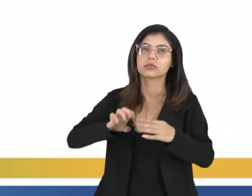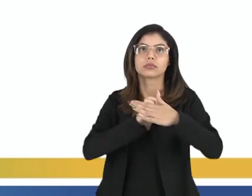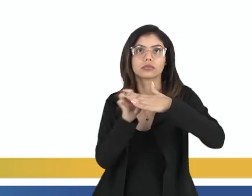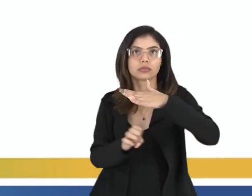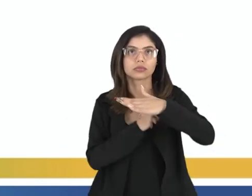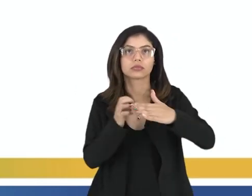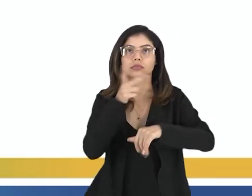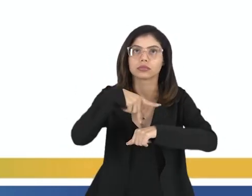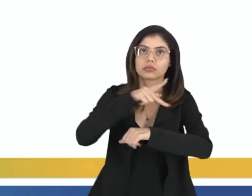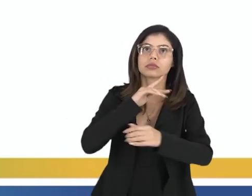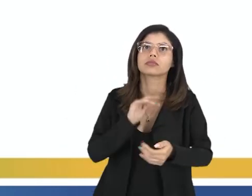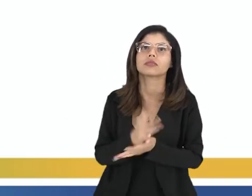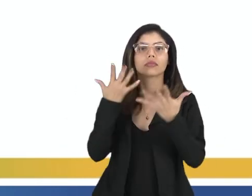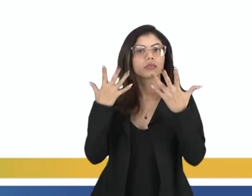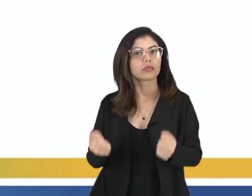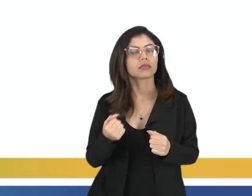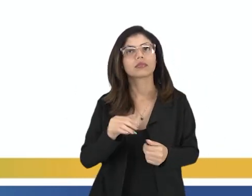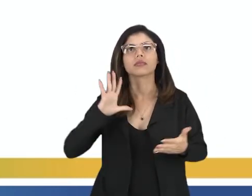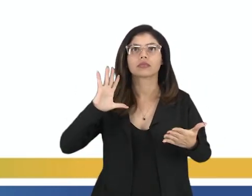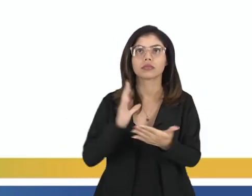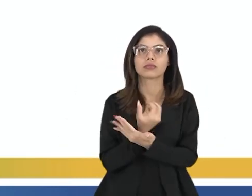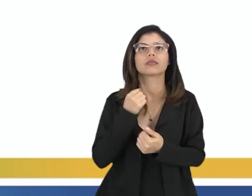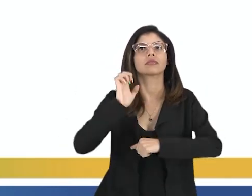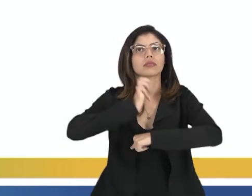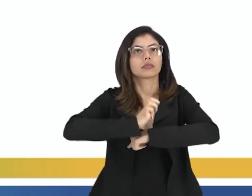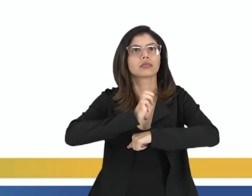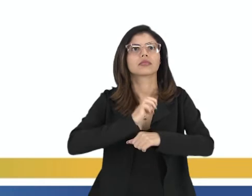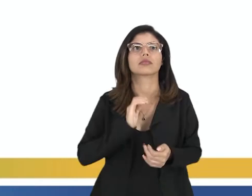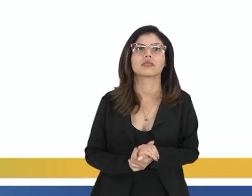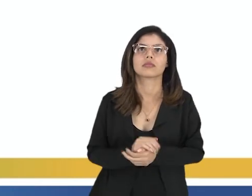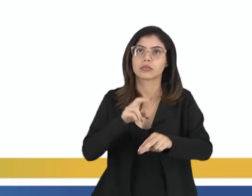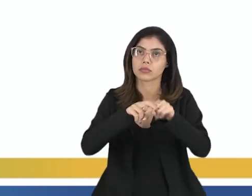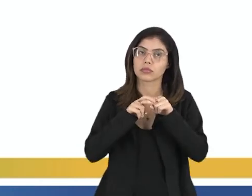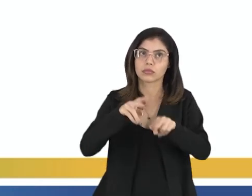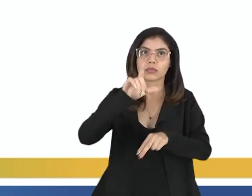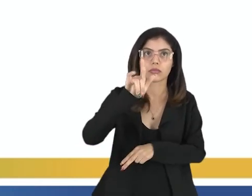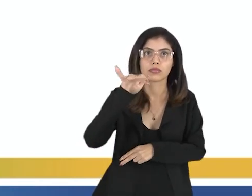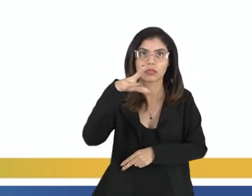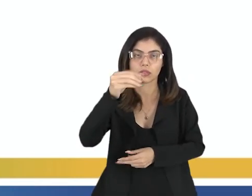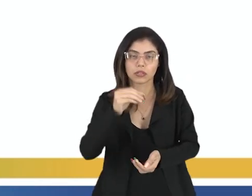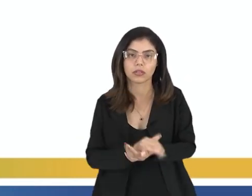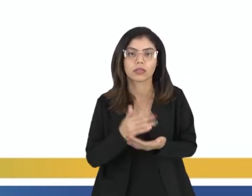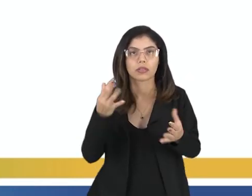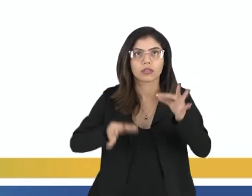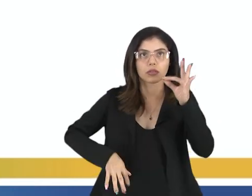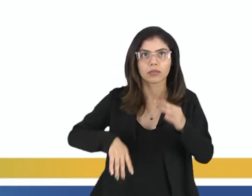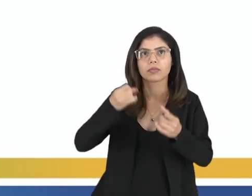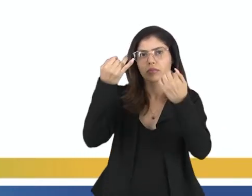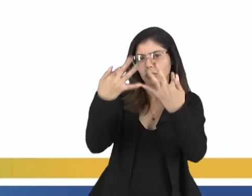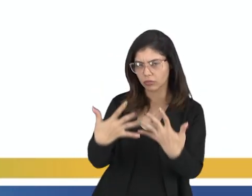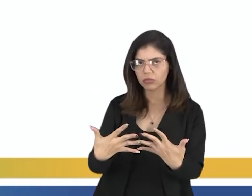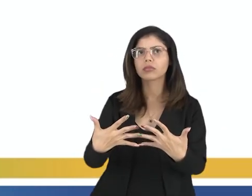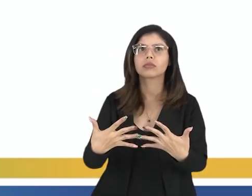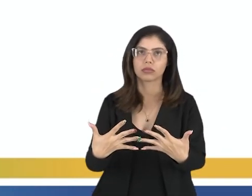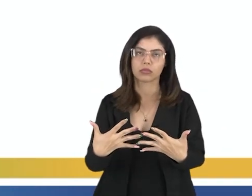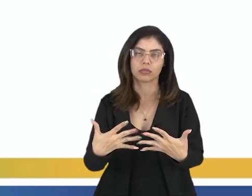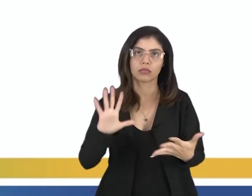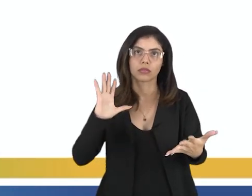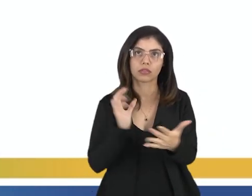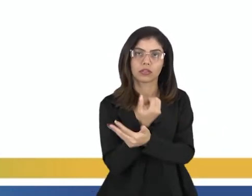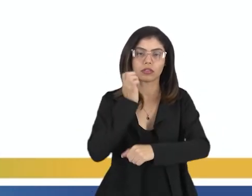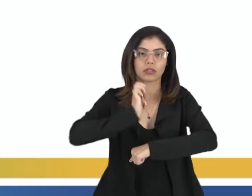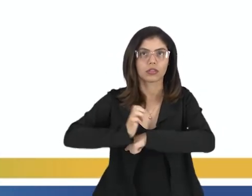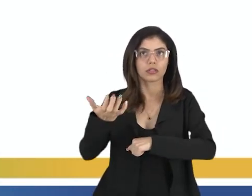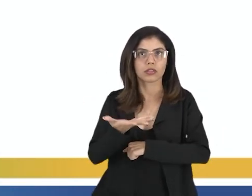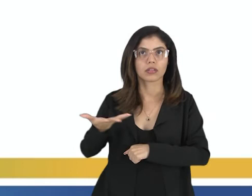política e empresarial do país, assumiram o controle do Estado por meio de um golpe, né? A justificativa para esse golpe de